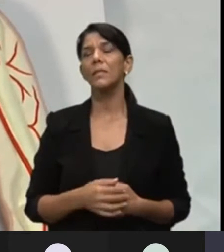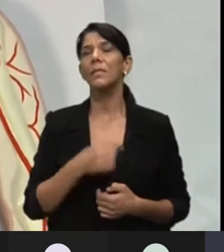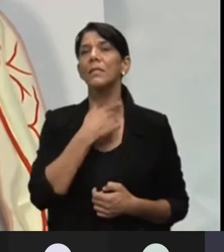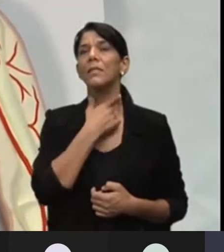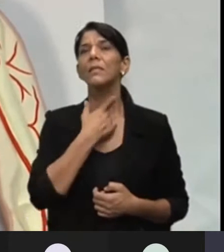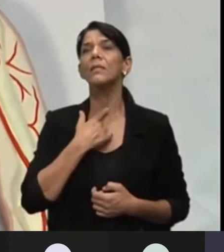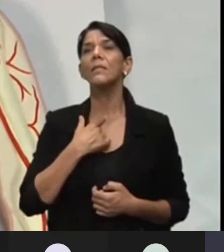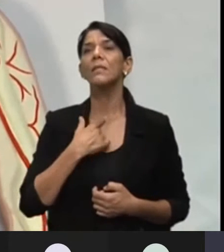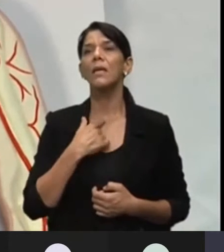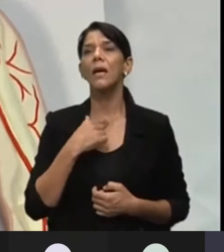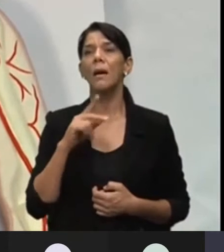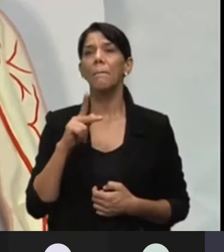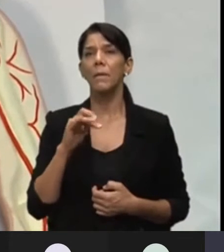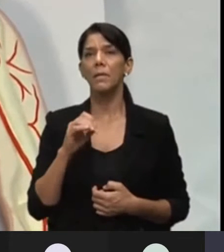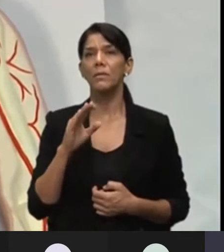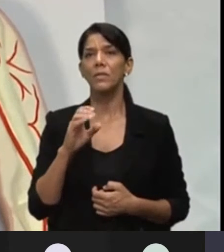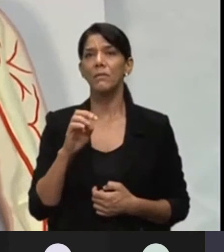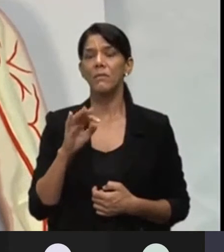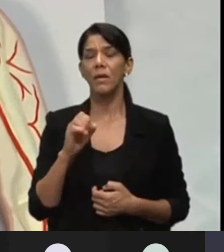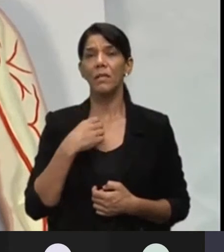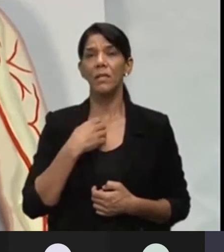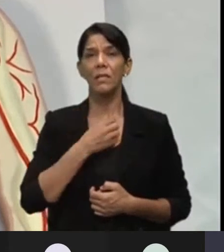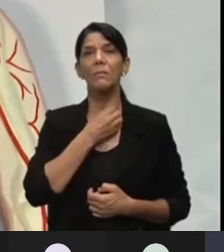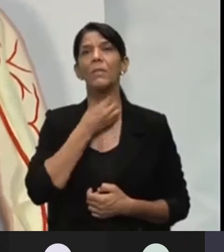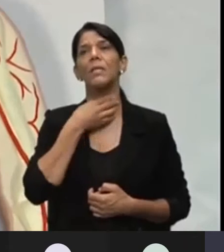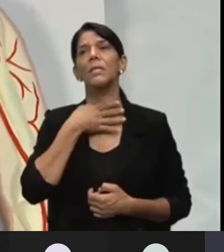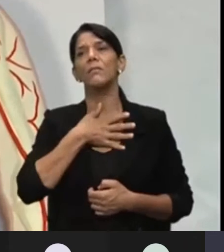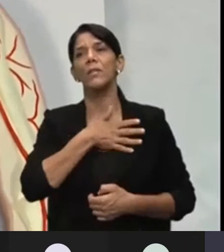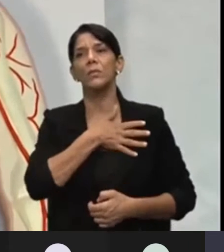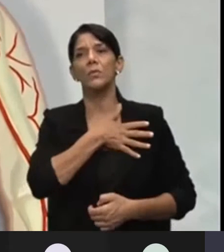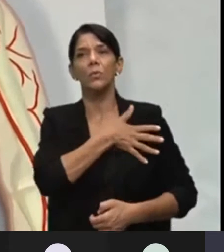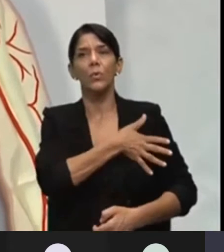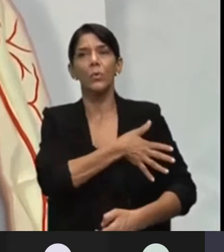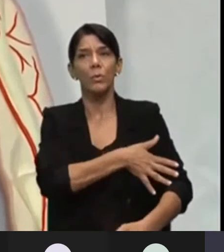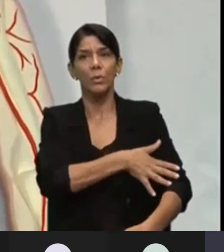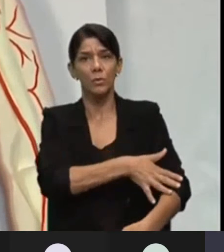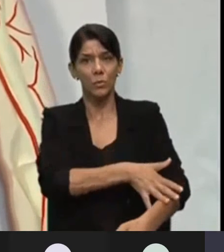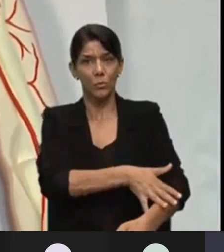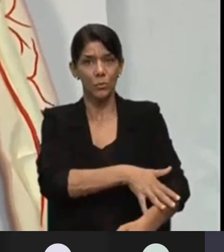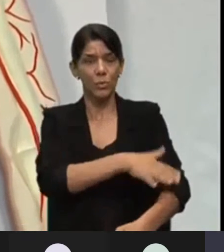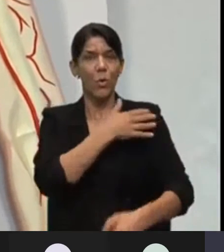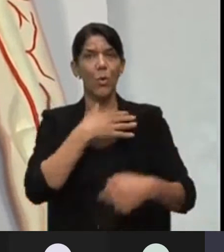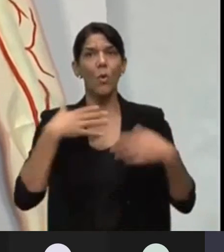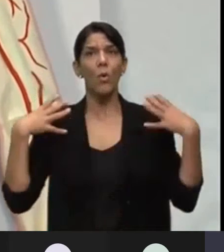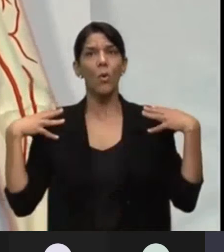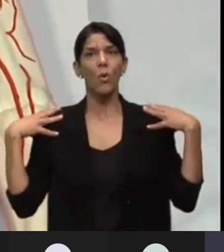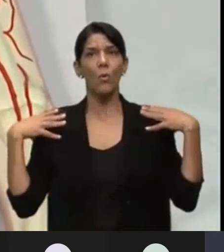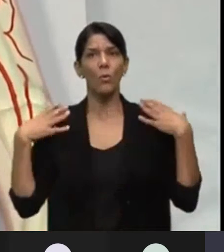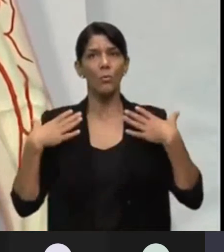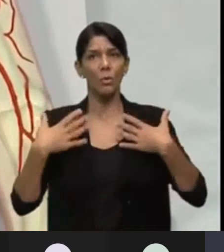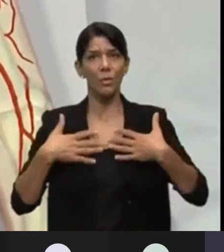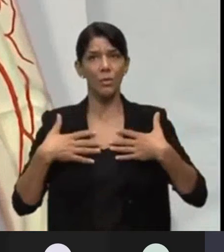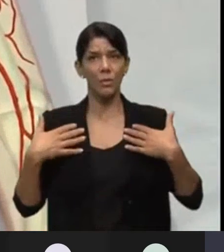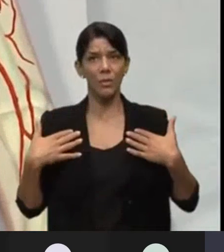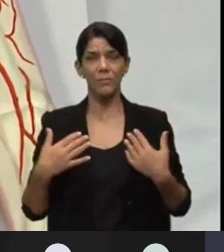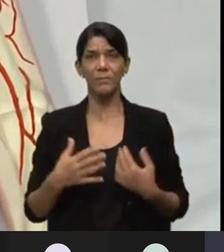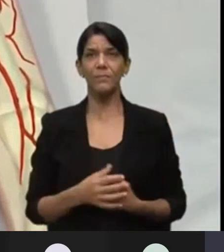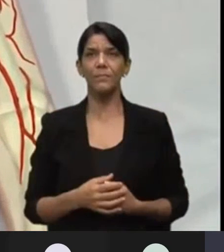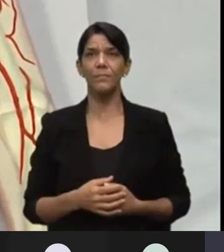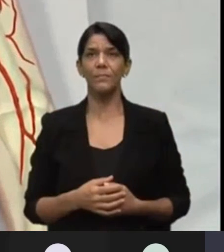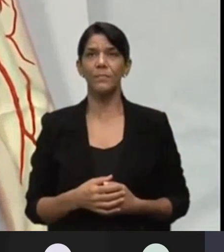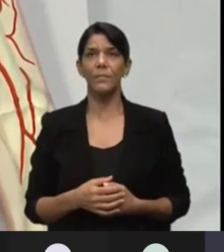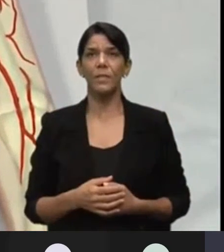a bracocefálica, que também vai irrigar aí região de pescoço e também ombro, membro superior, tá?